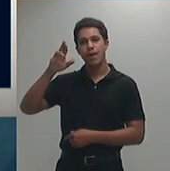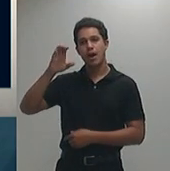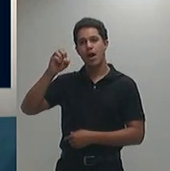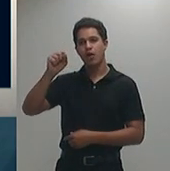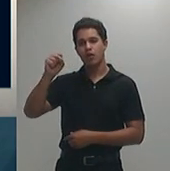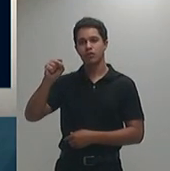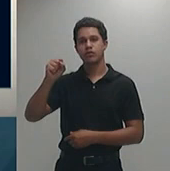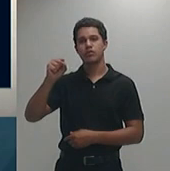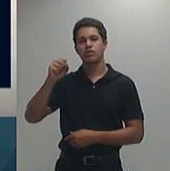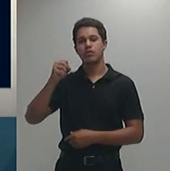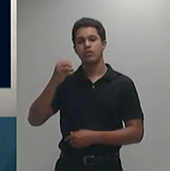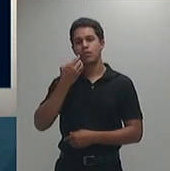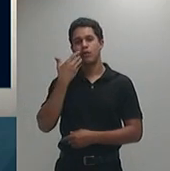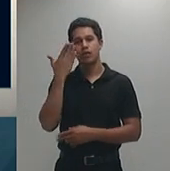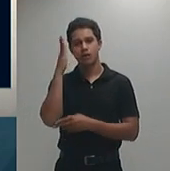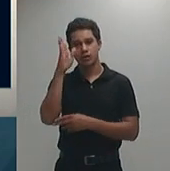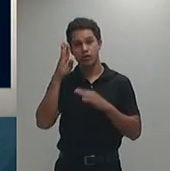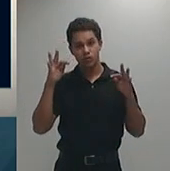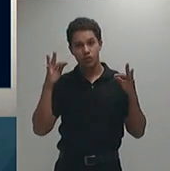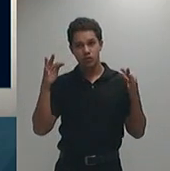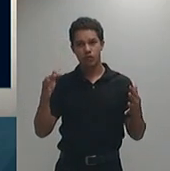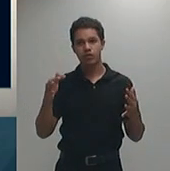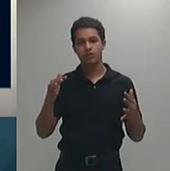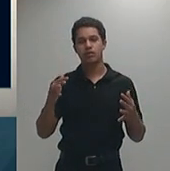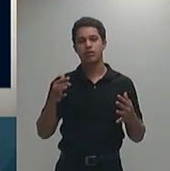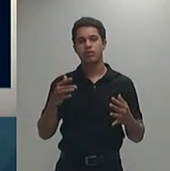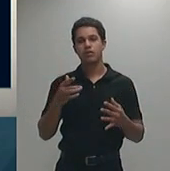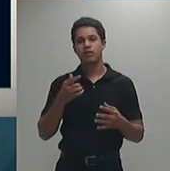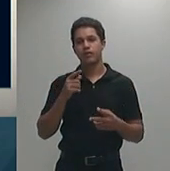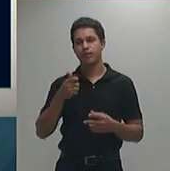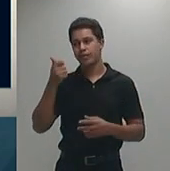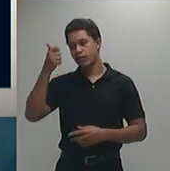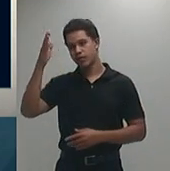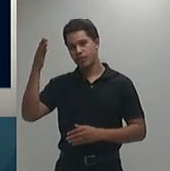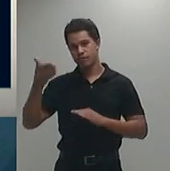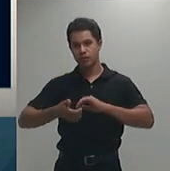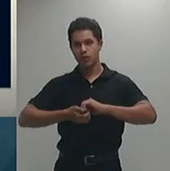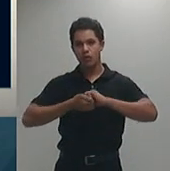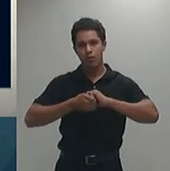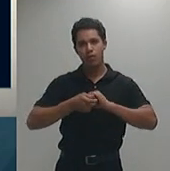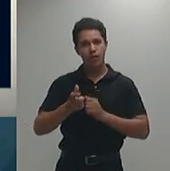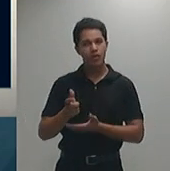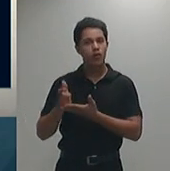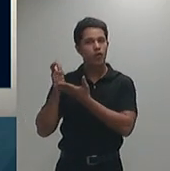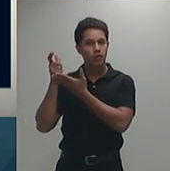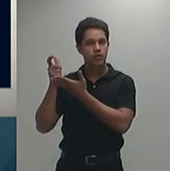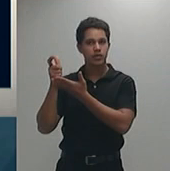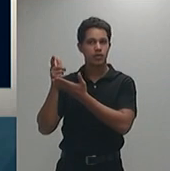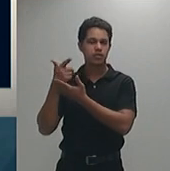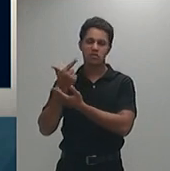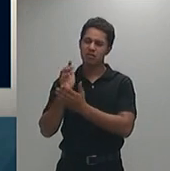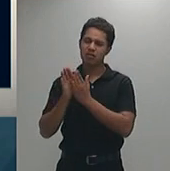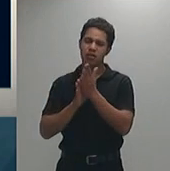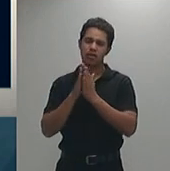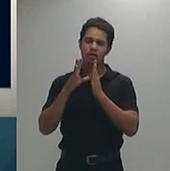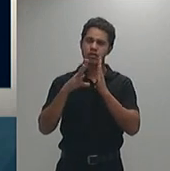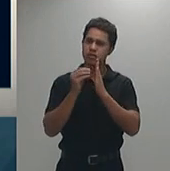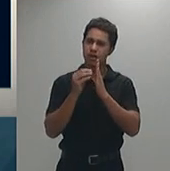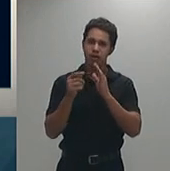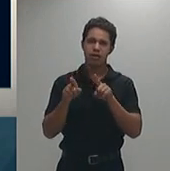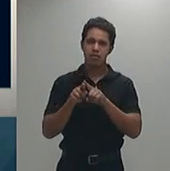Presidente Boa tarde a todos sobre queremos cumprimentos vossa excelência que não tenham destaques não tem adiamentos